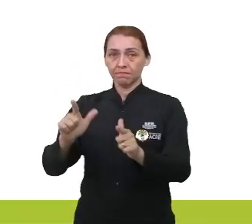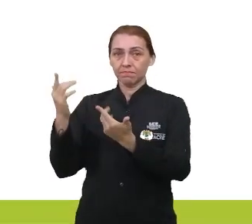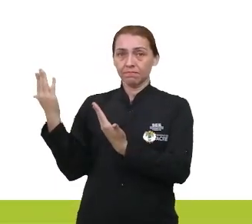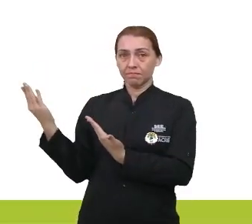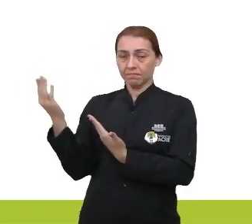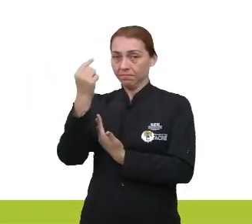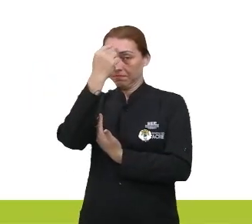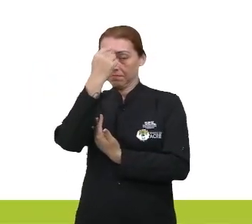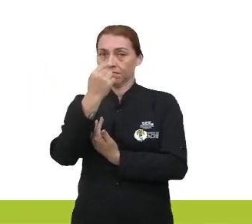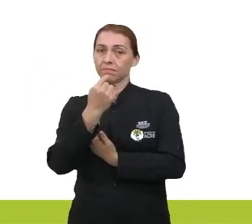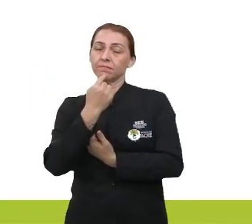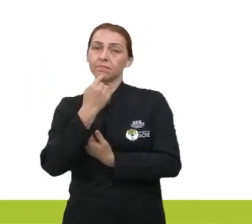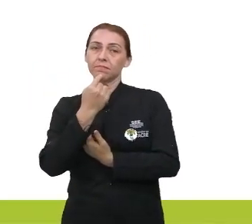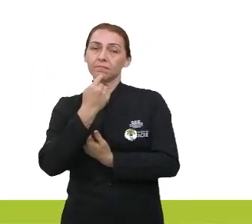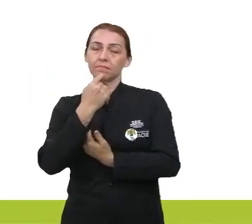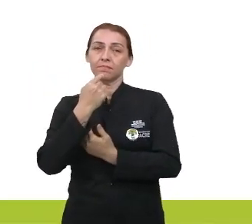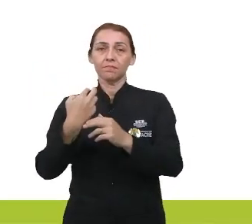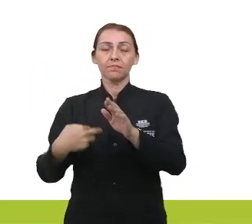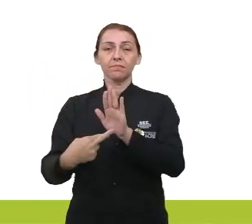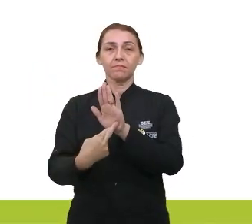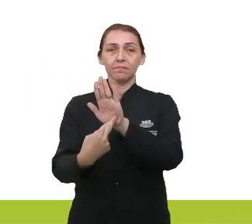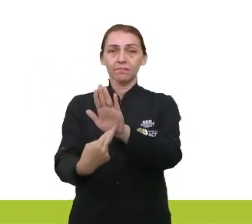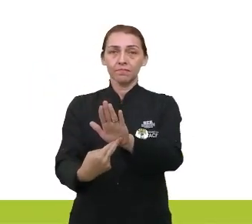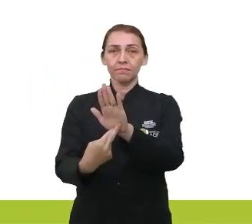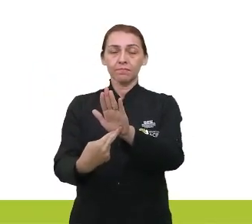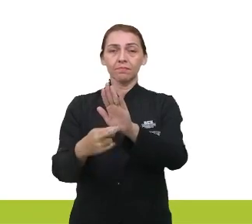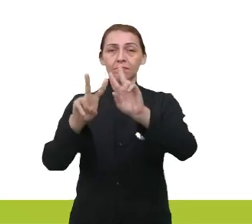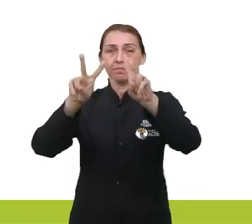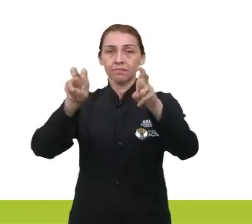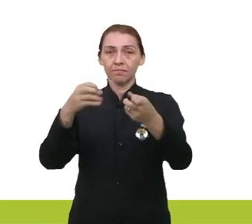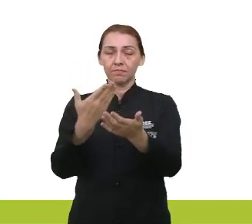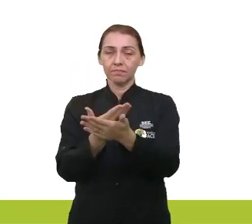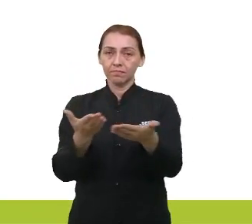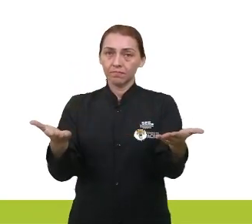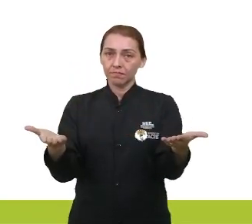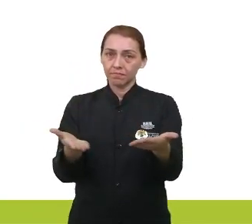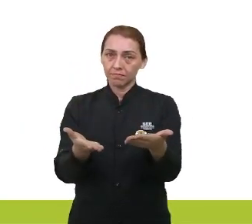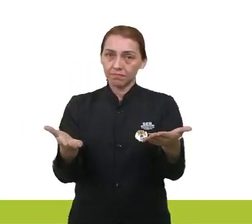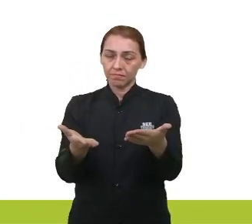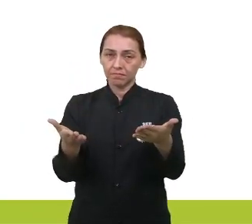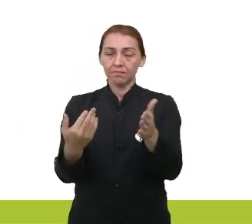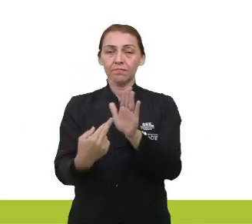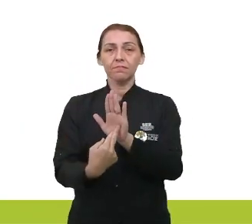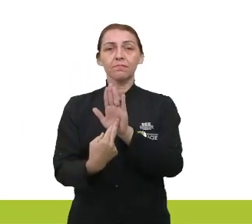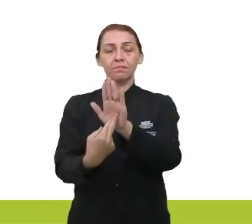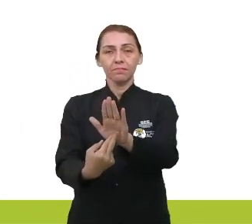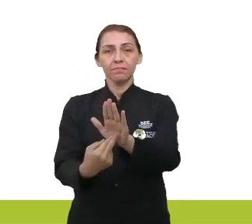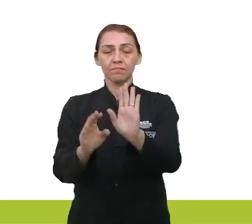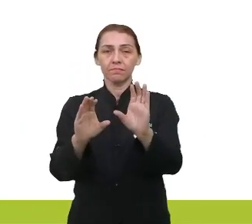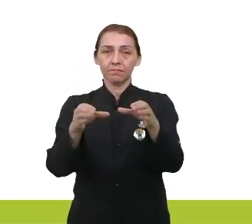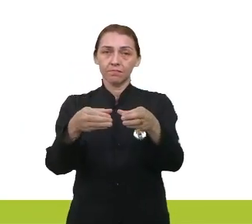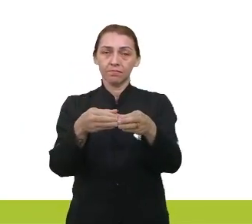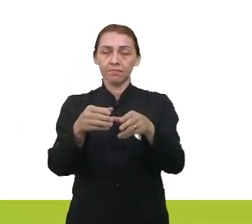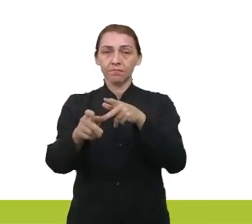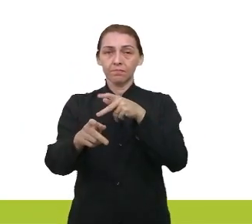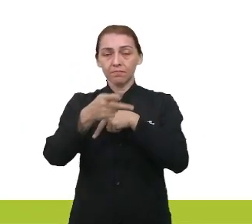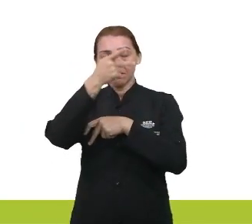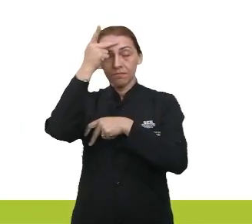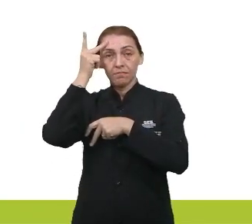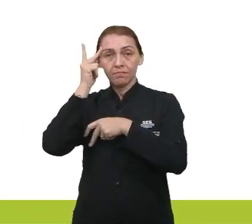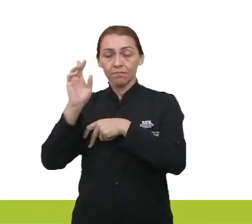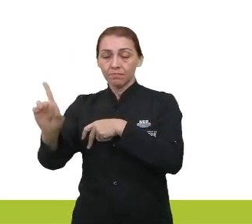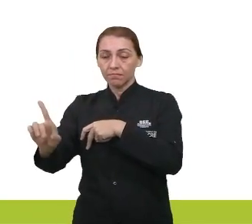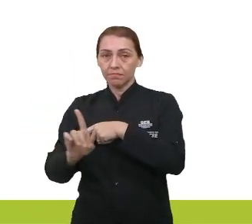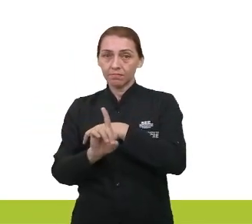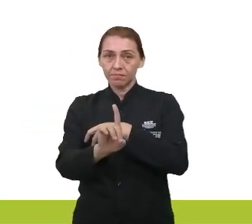uma imagem. Essa imagem vai representar muito bem o tema da nossa aula de hoje. Ela representa aí um grupo de pessoas se deslocando